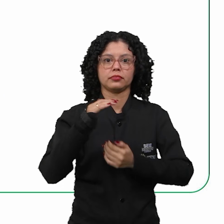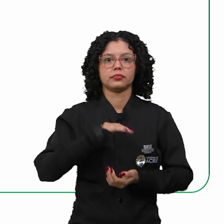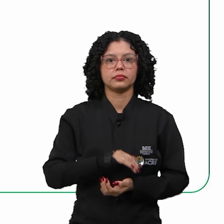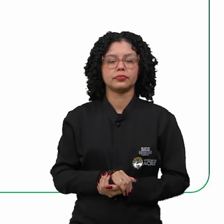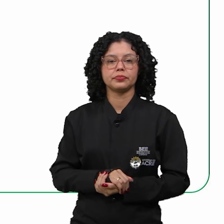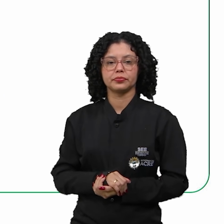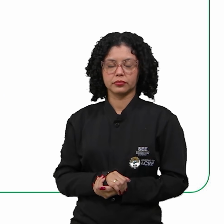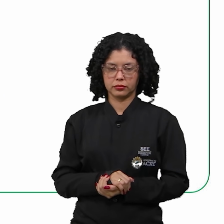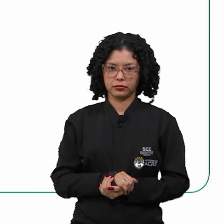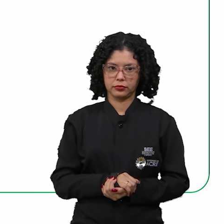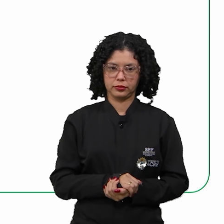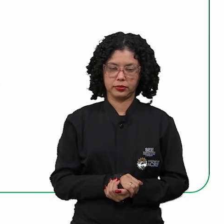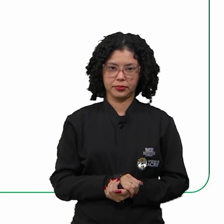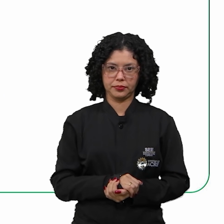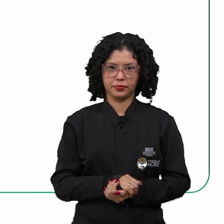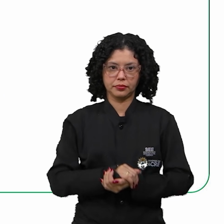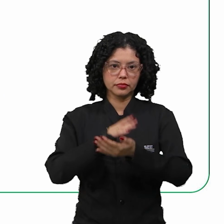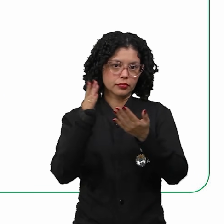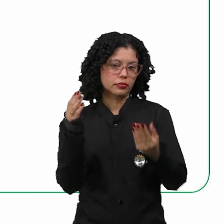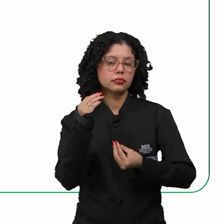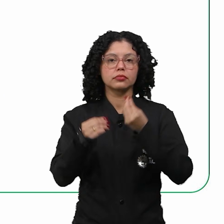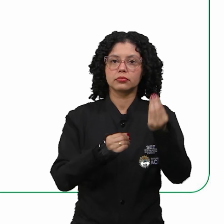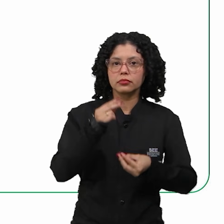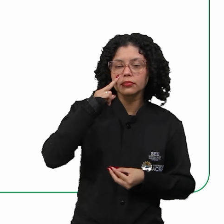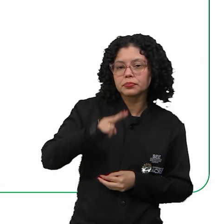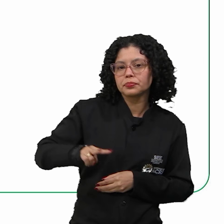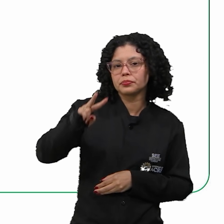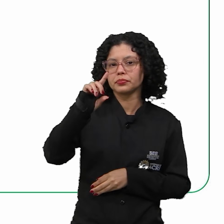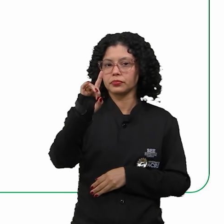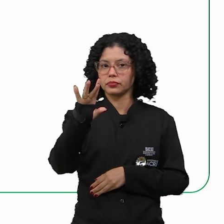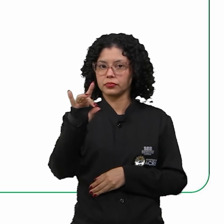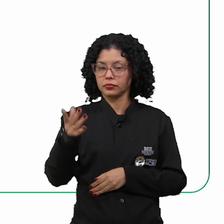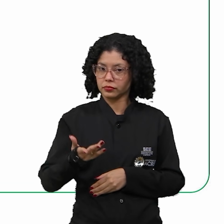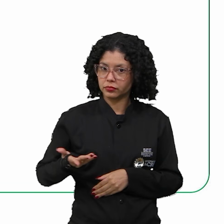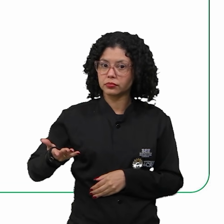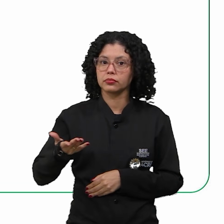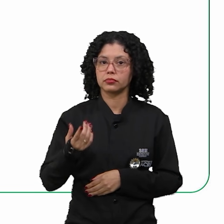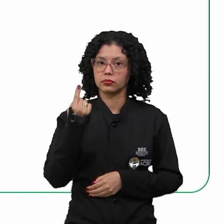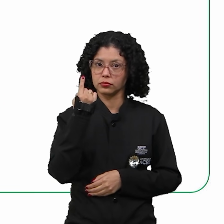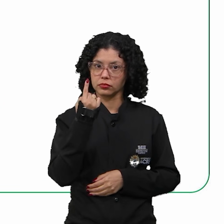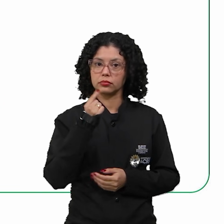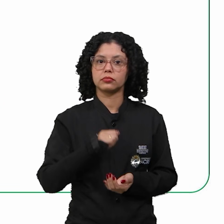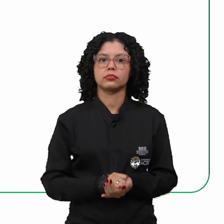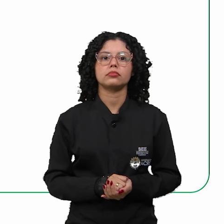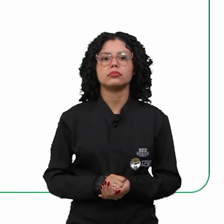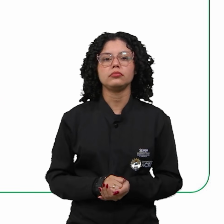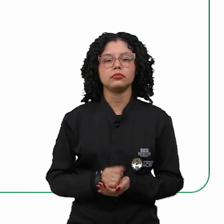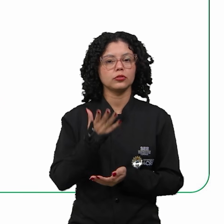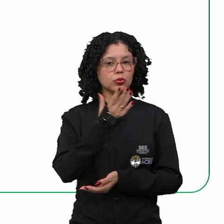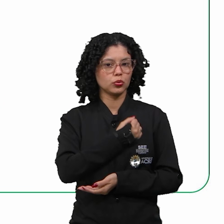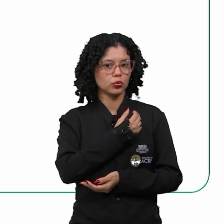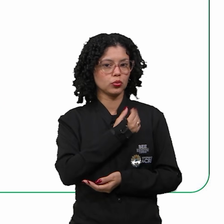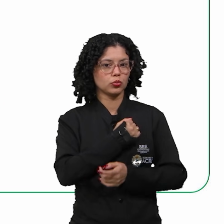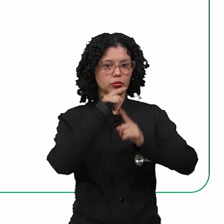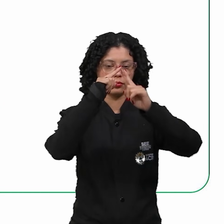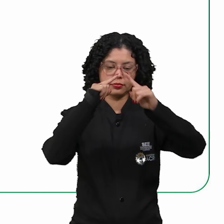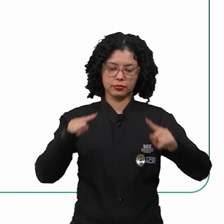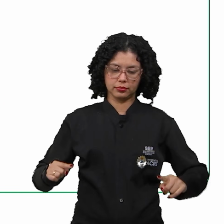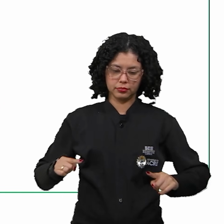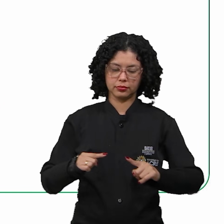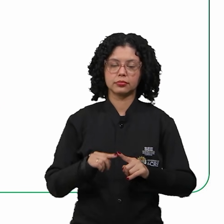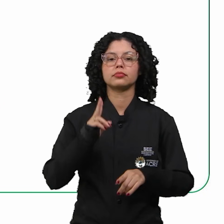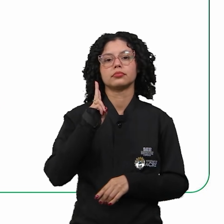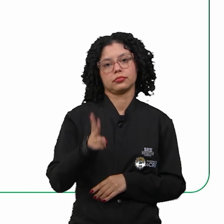laterais triangulares. Como você pode ver, somente uma base e o número de vértices